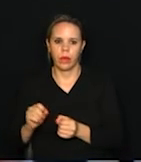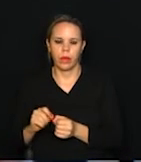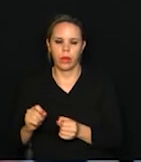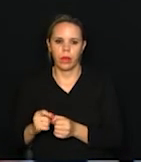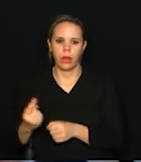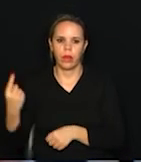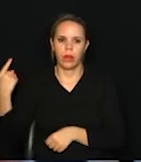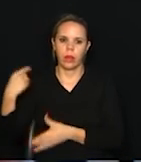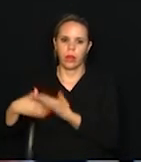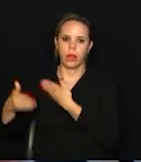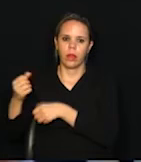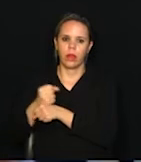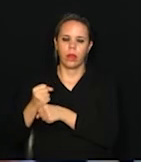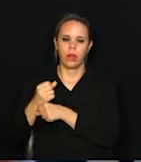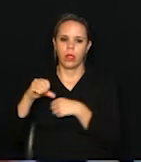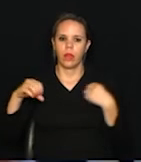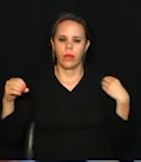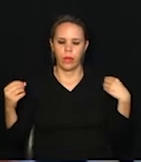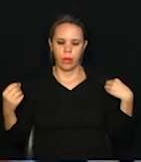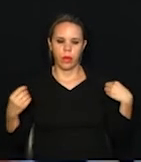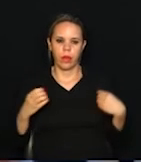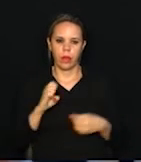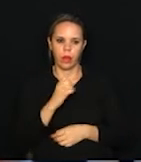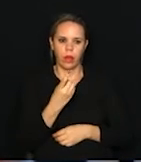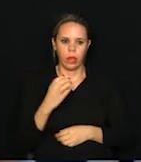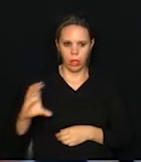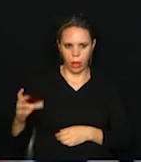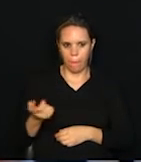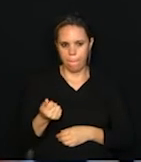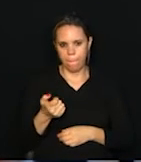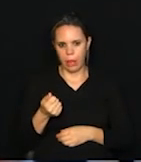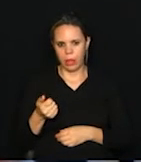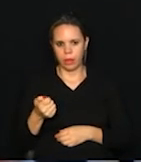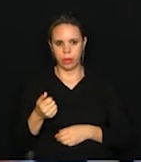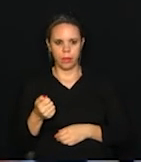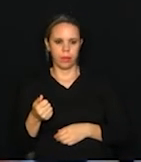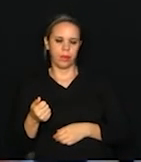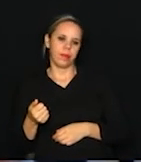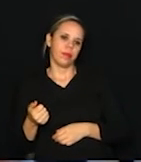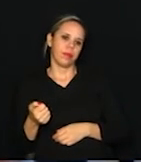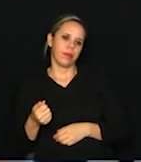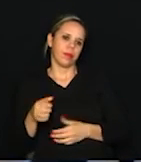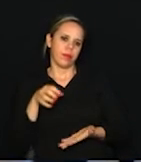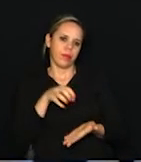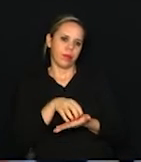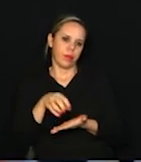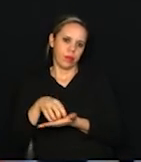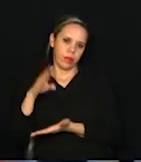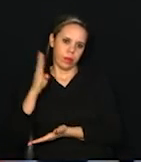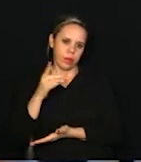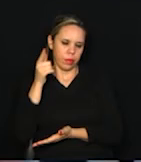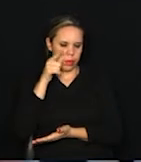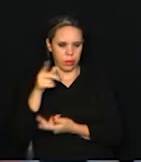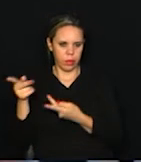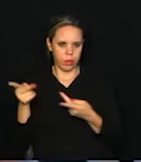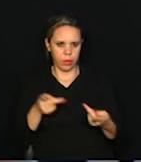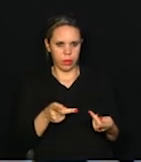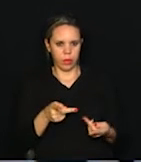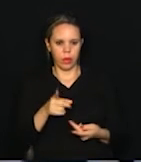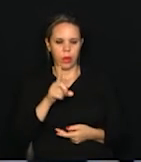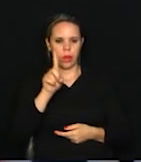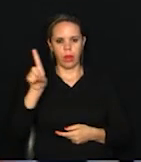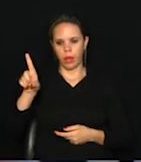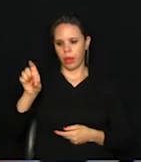lá na década de 90. Então, a Indec foi uma das poucas, um dos poucos órgãos do Brasil convocados pelo